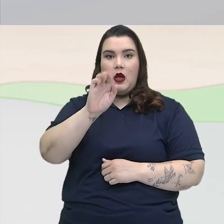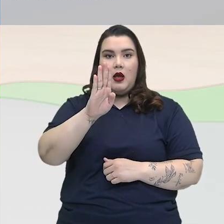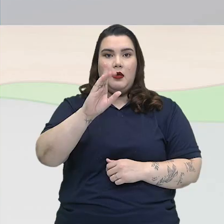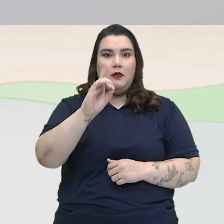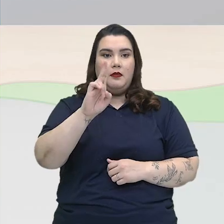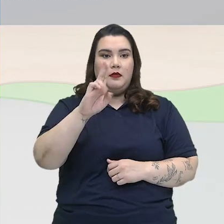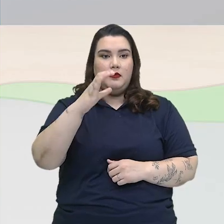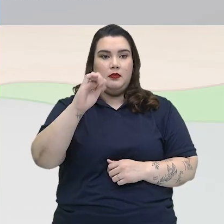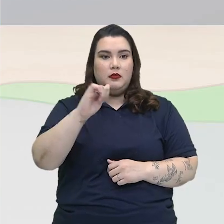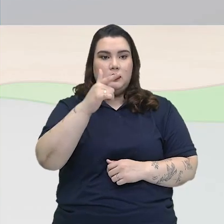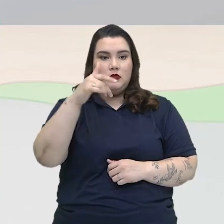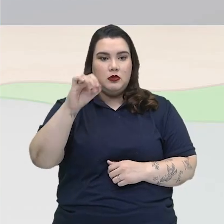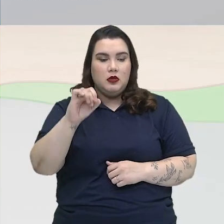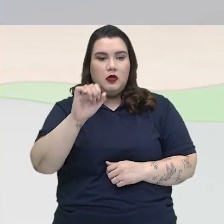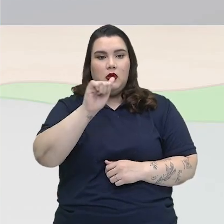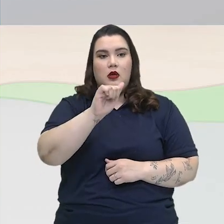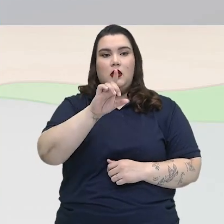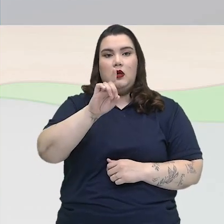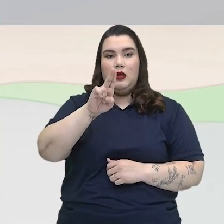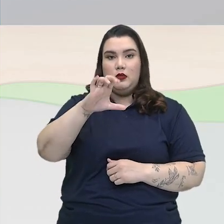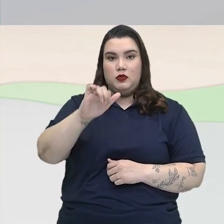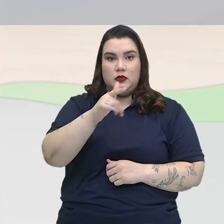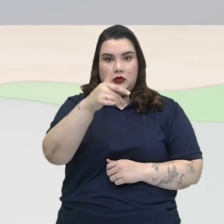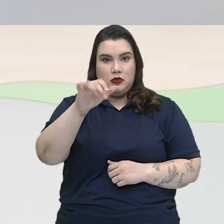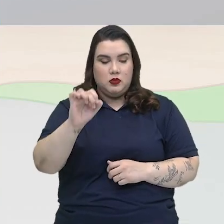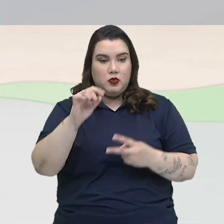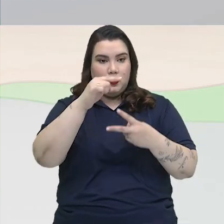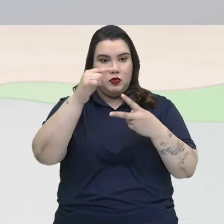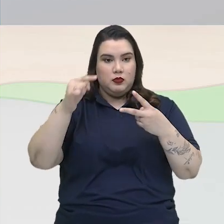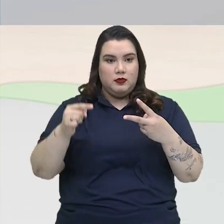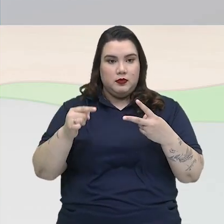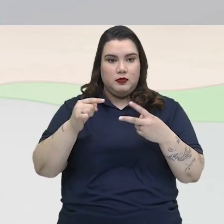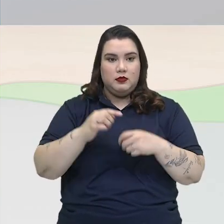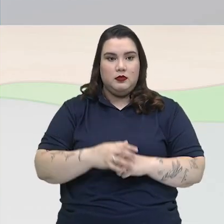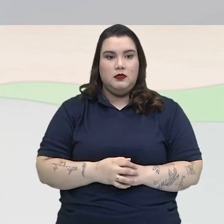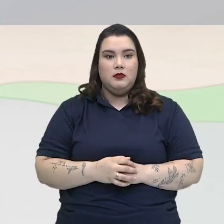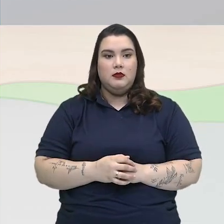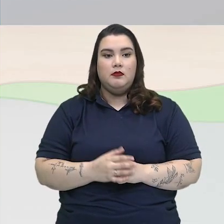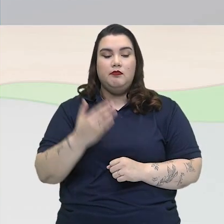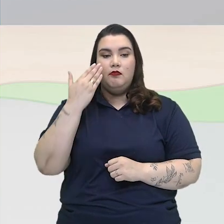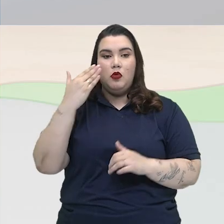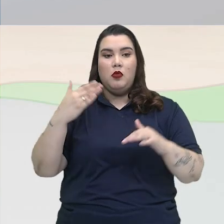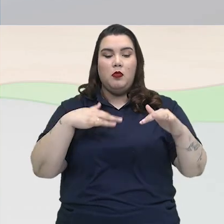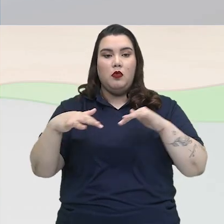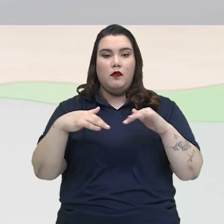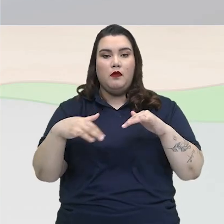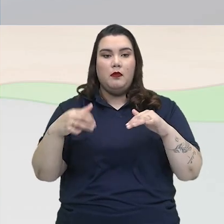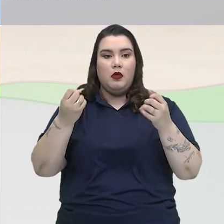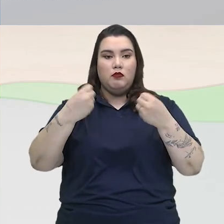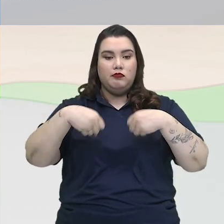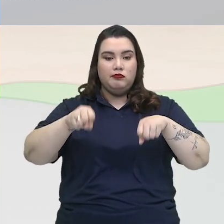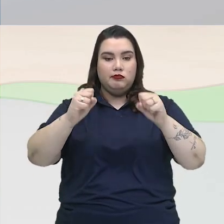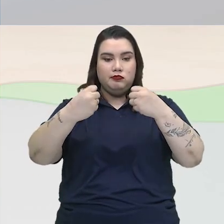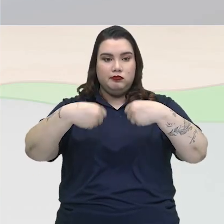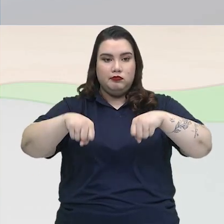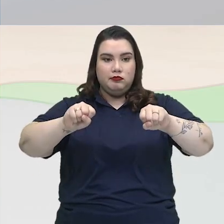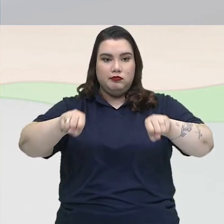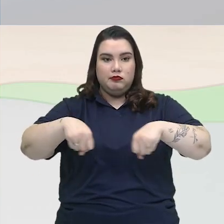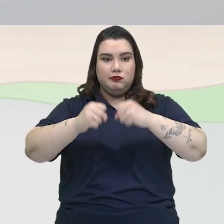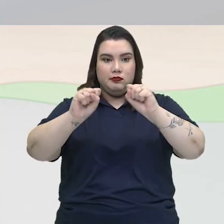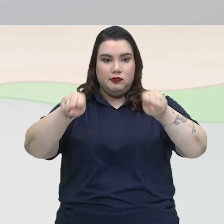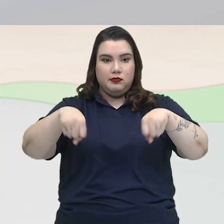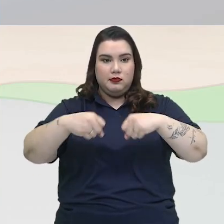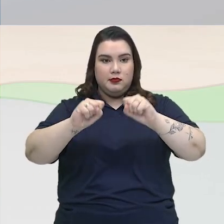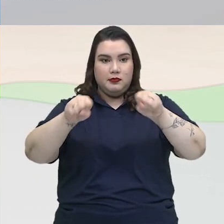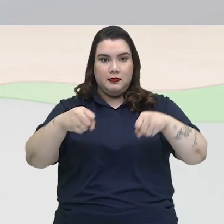abdução, adução, certo? E o movimento de rotação, aqui, ó,